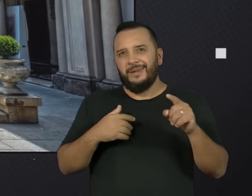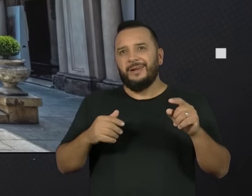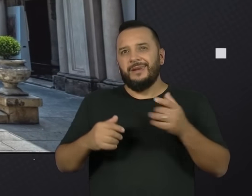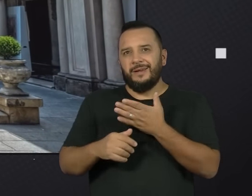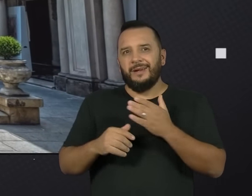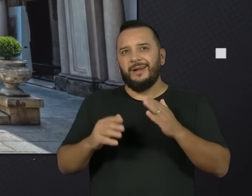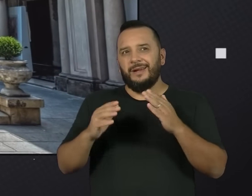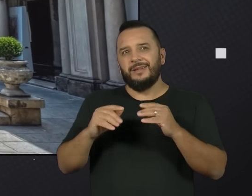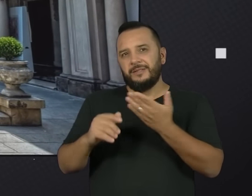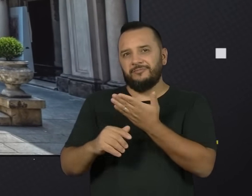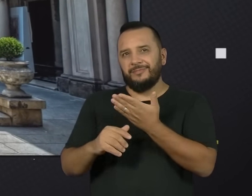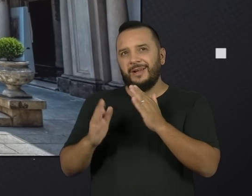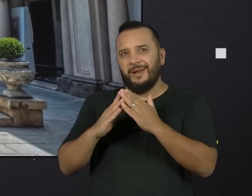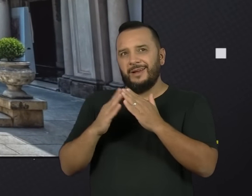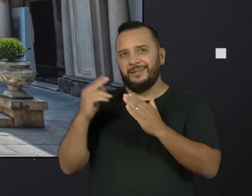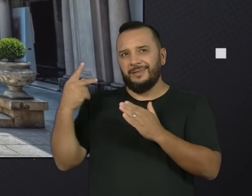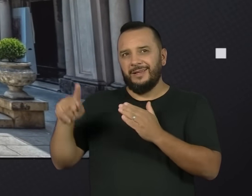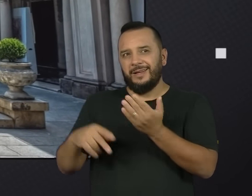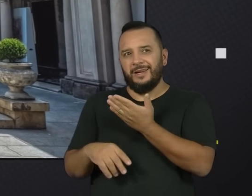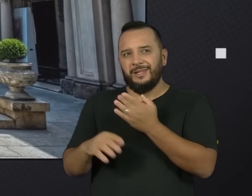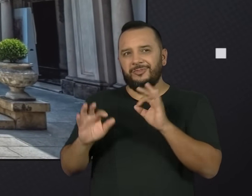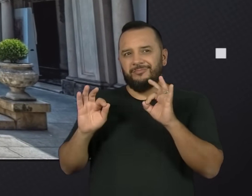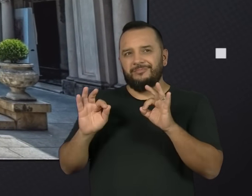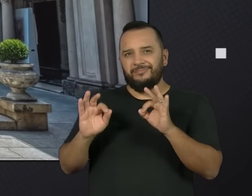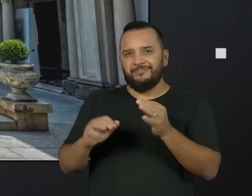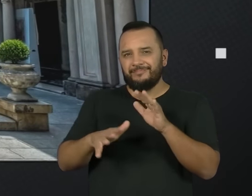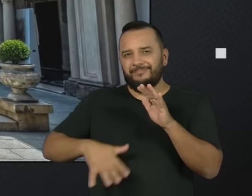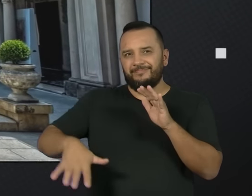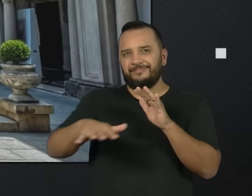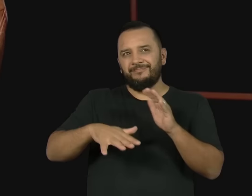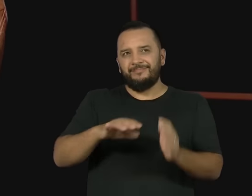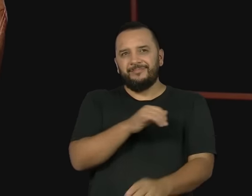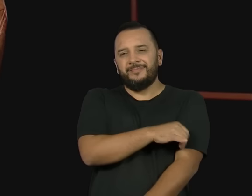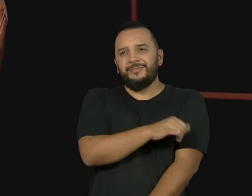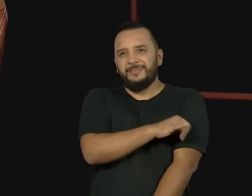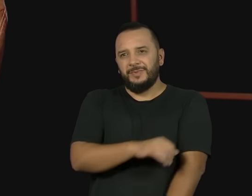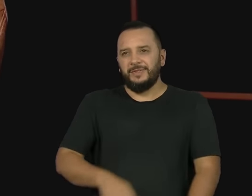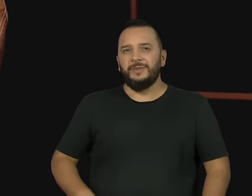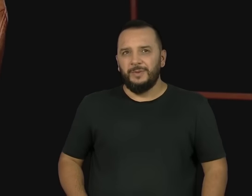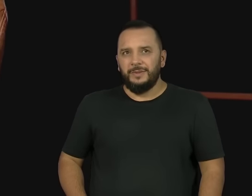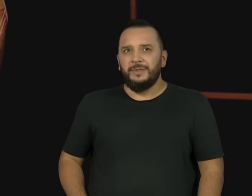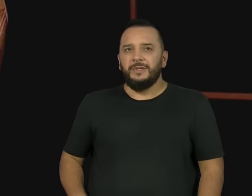com piscina, com coisinha. E a gente chegou no Rio